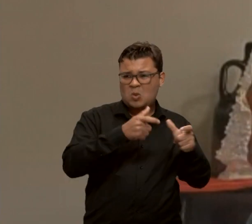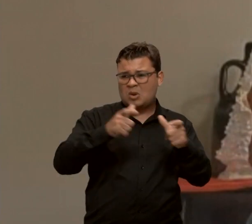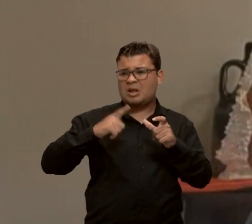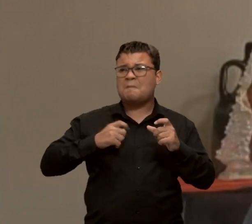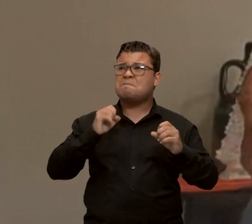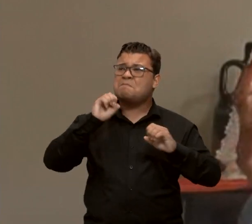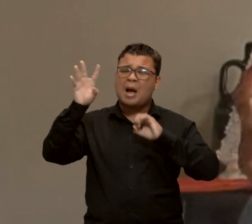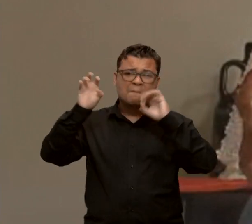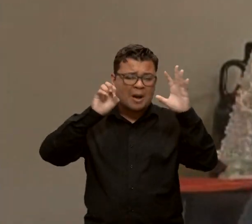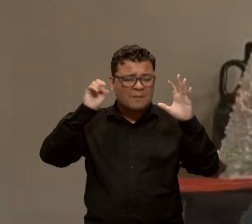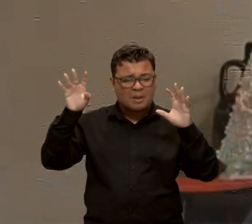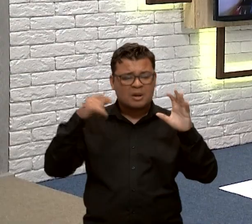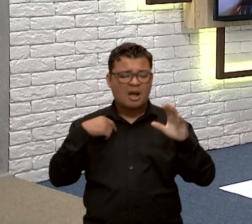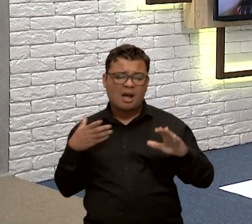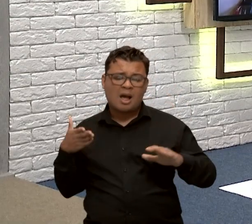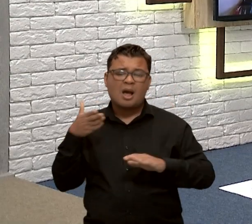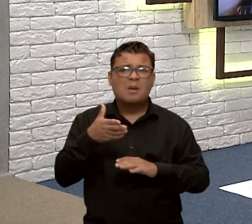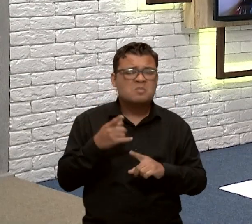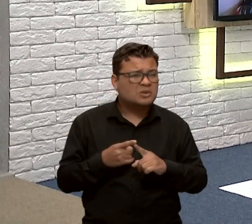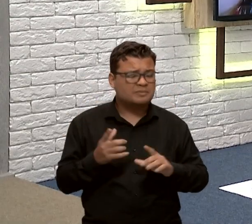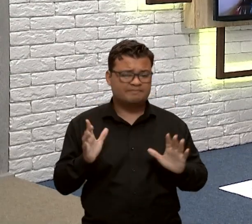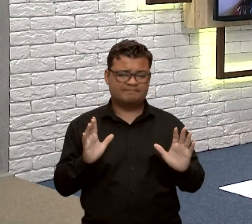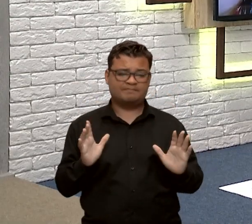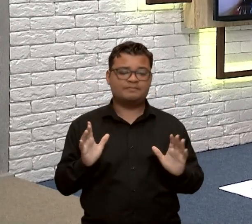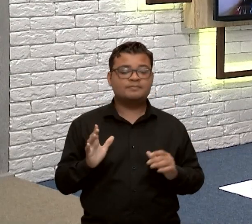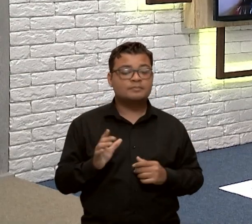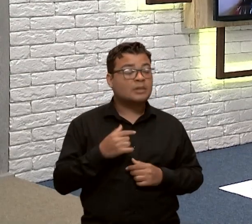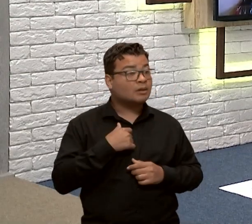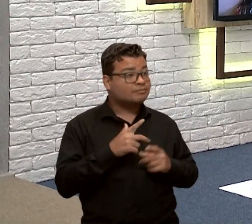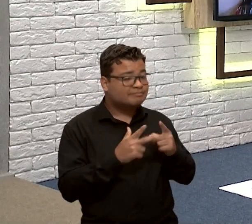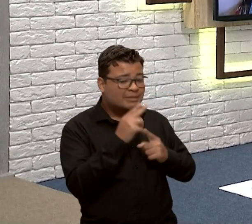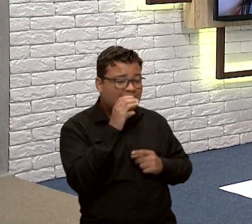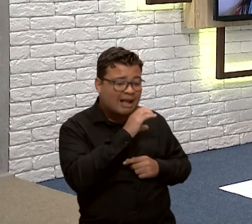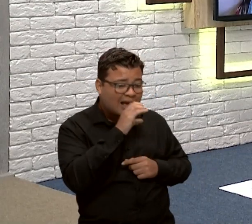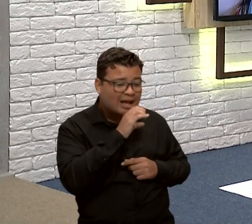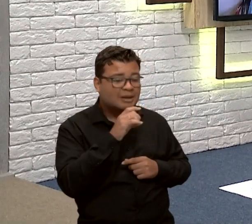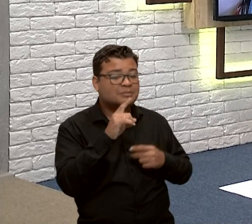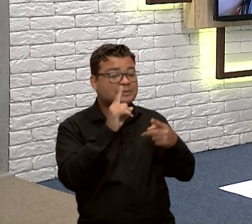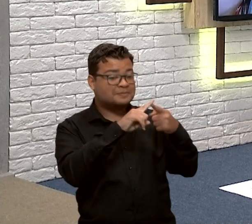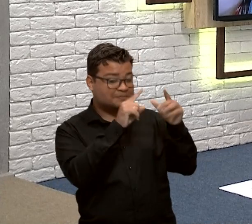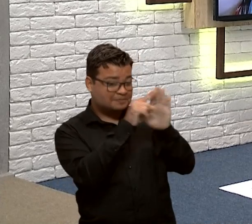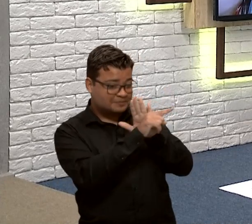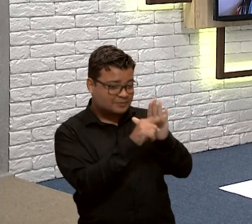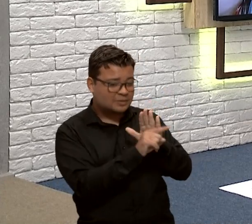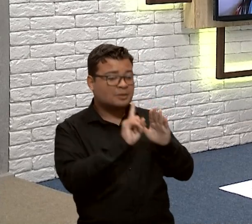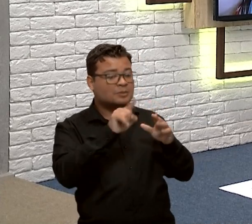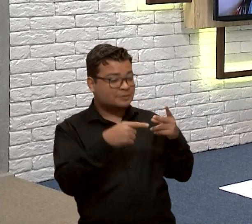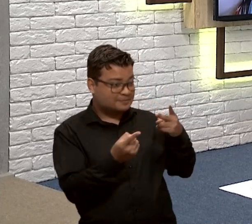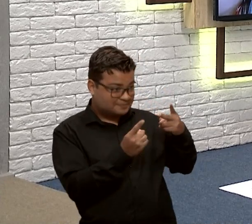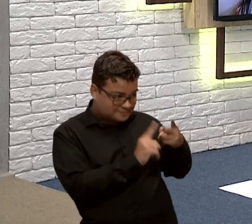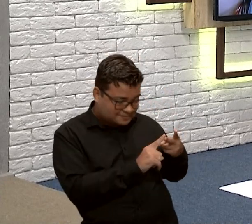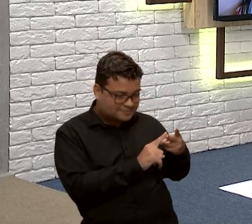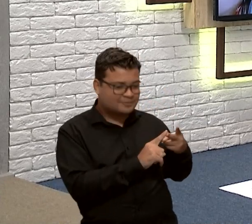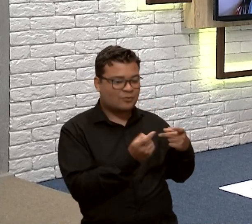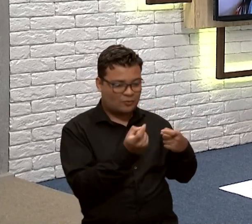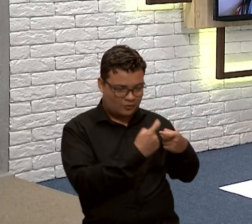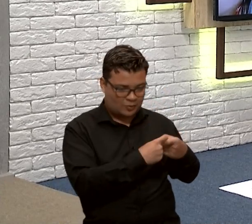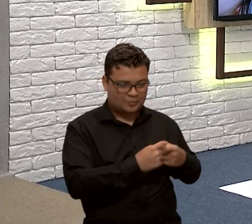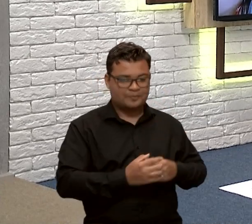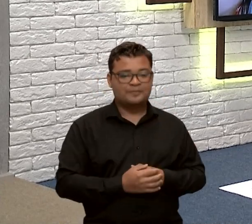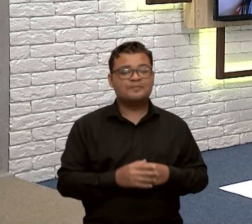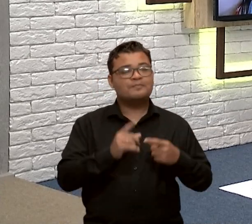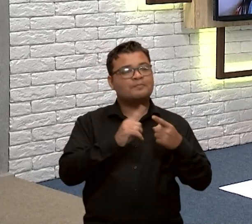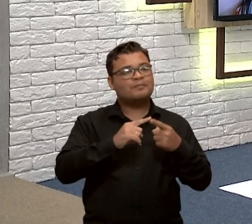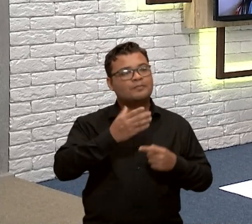Ana, eu vou passar a palavra rapidamente para o Guilherme, tá bom? Depois a gente volta com você para a gente poder aí fazer esse bate-bola. Guilherme, queria que você falasse